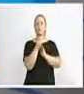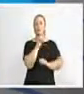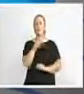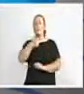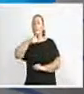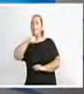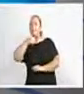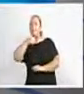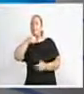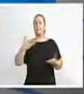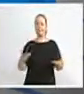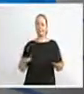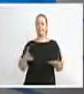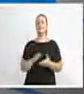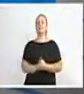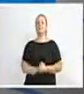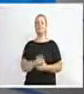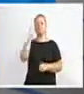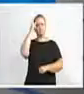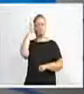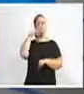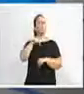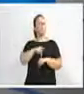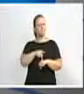bebida. É autonomia